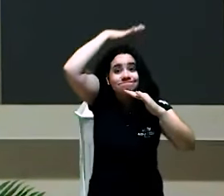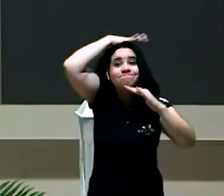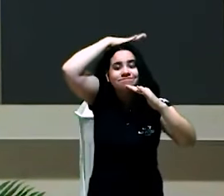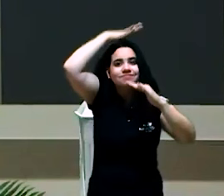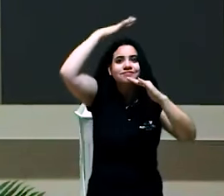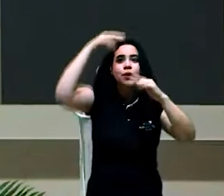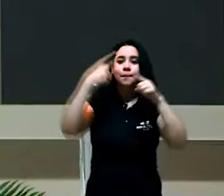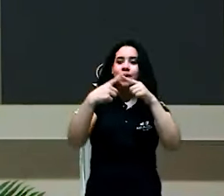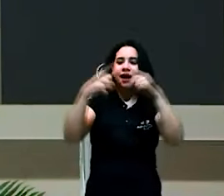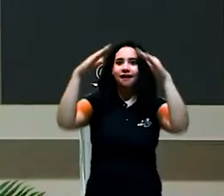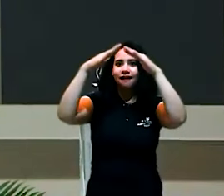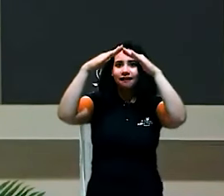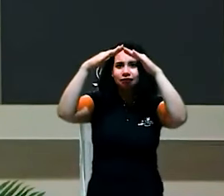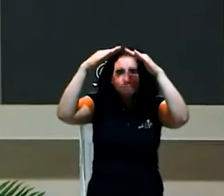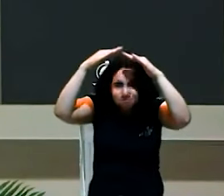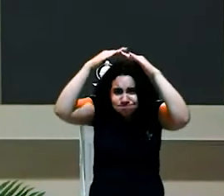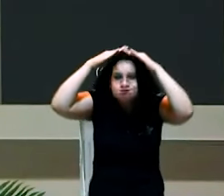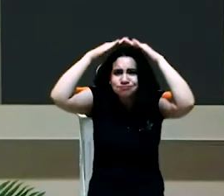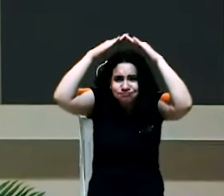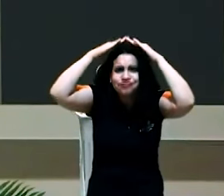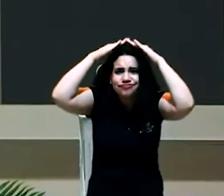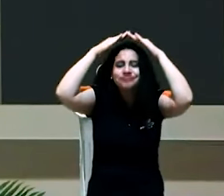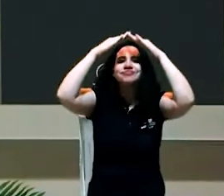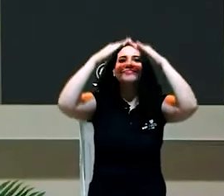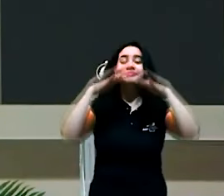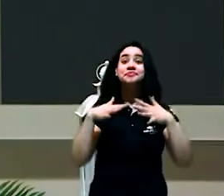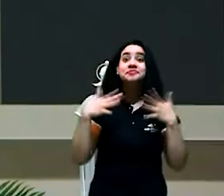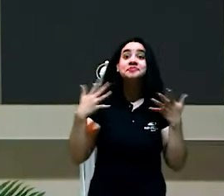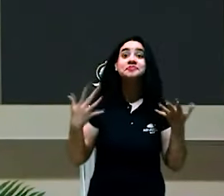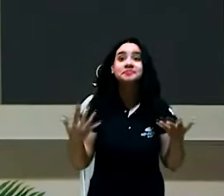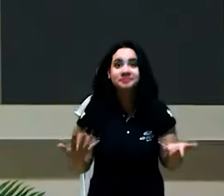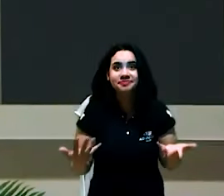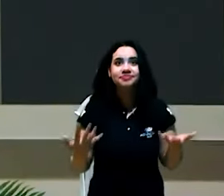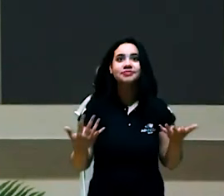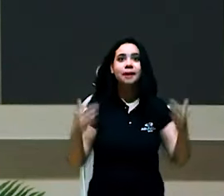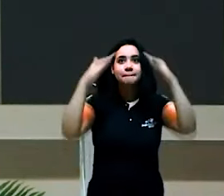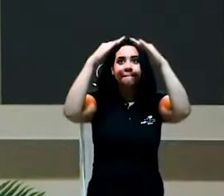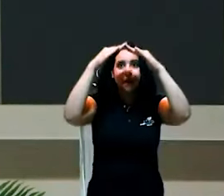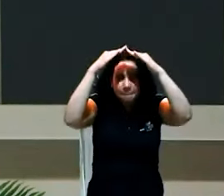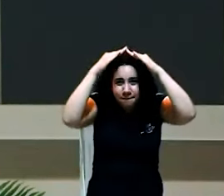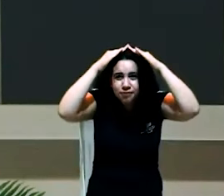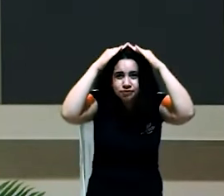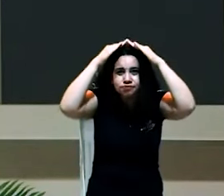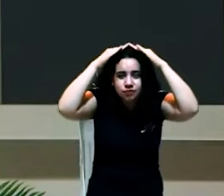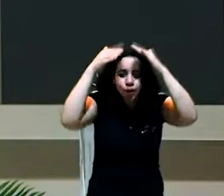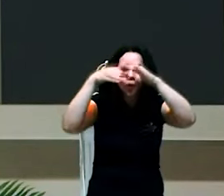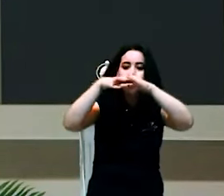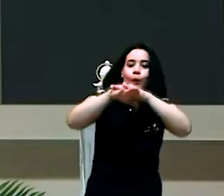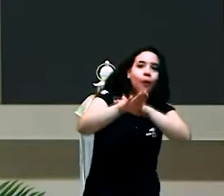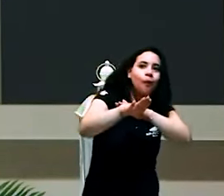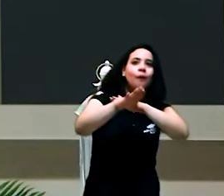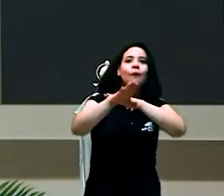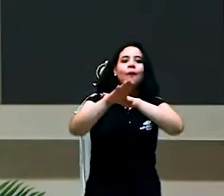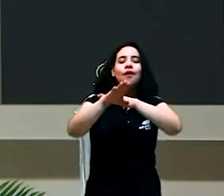era baixo o teto, porque nesse lugar era lugar onde guardavam cavalo, vaca, burro,